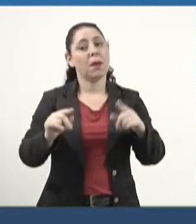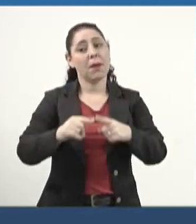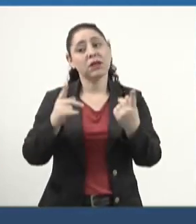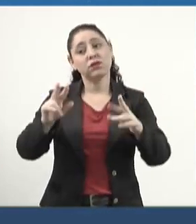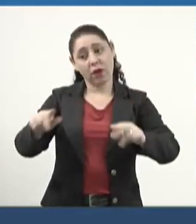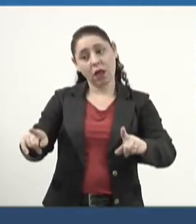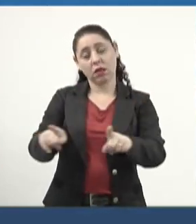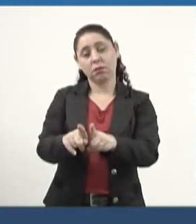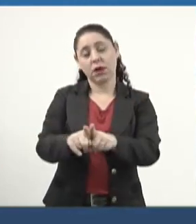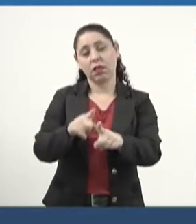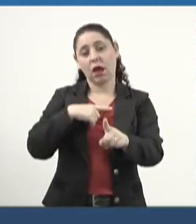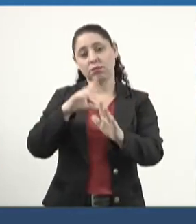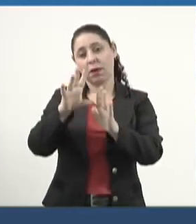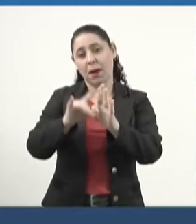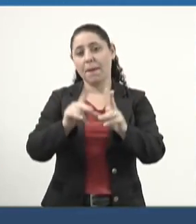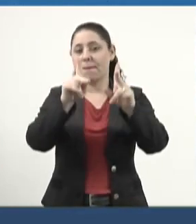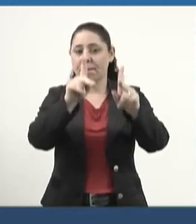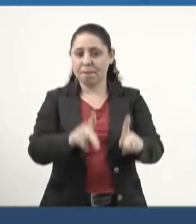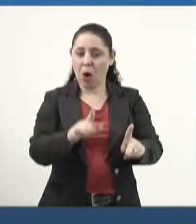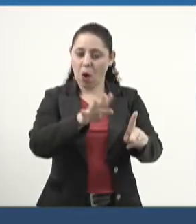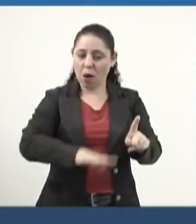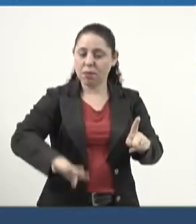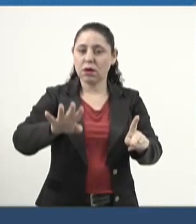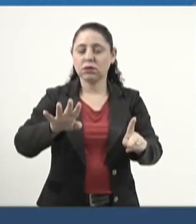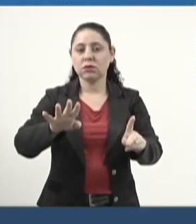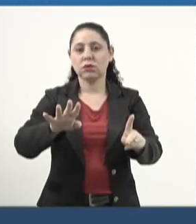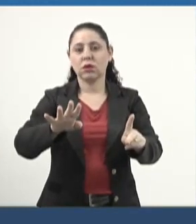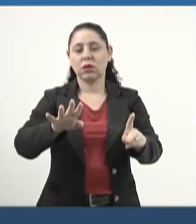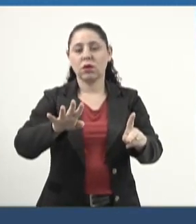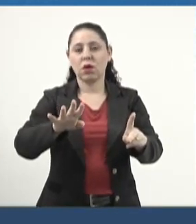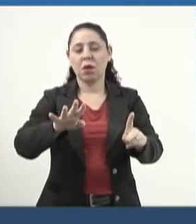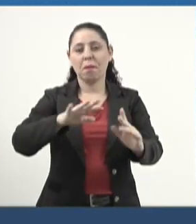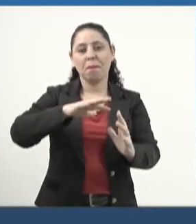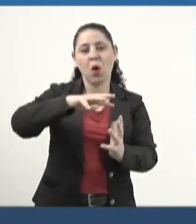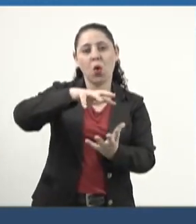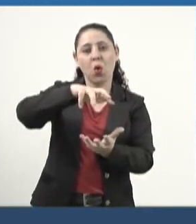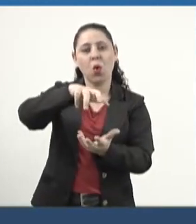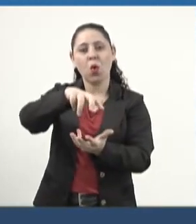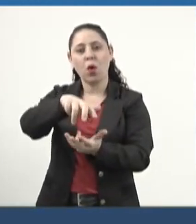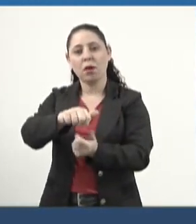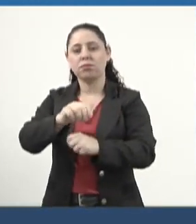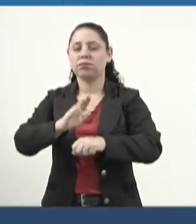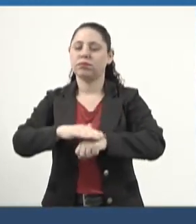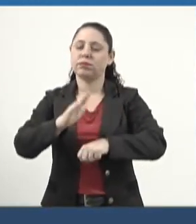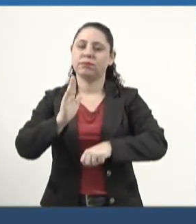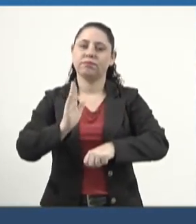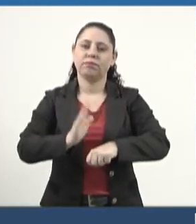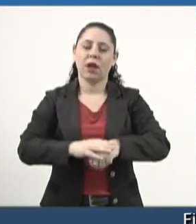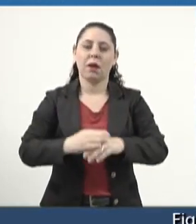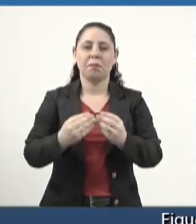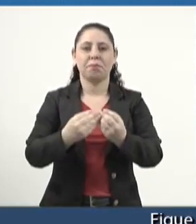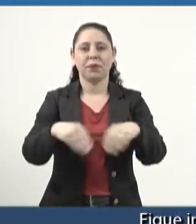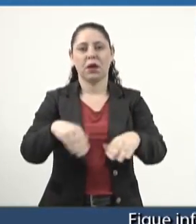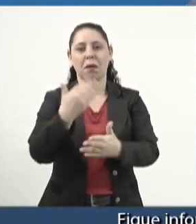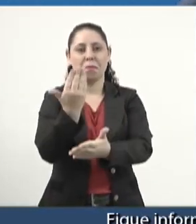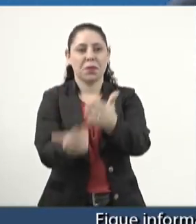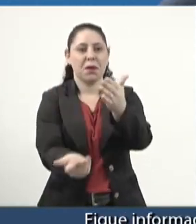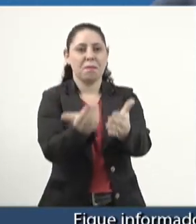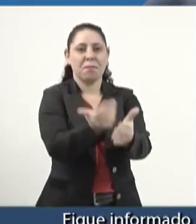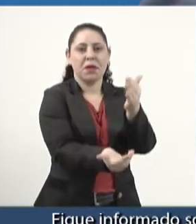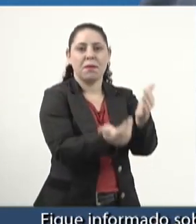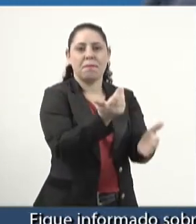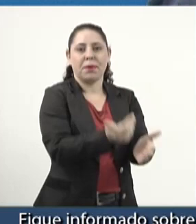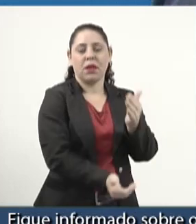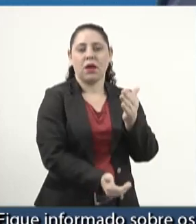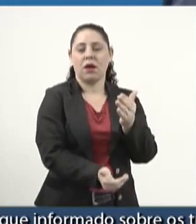diferenciadas. São populações vulneráveis do sul global as mais afetadas pelas perdas